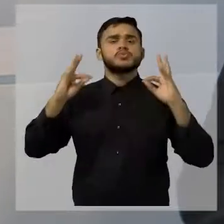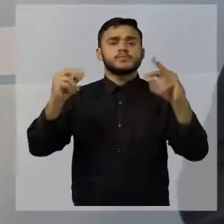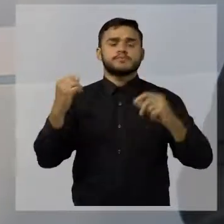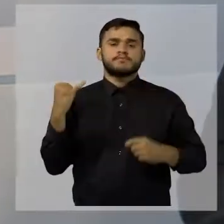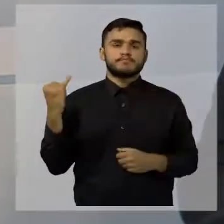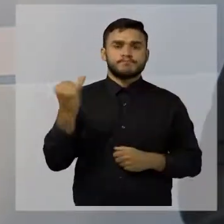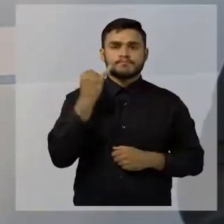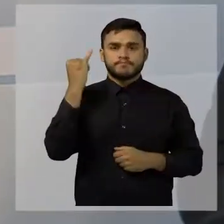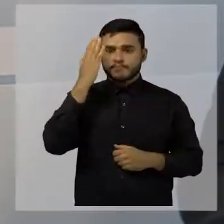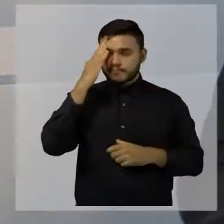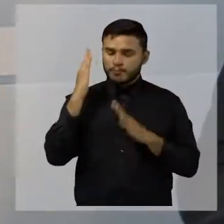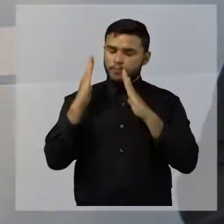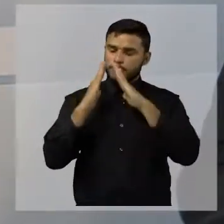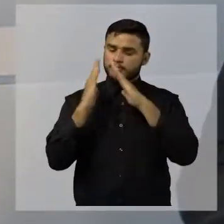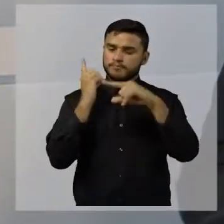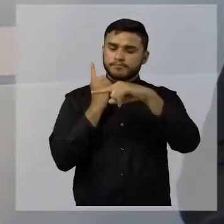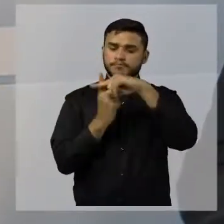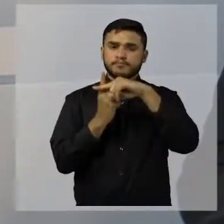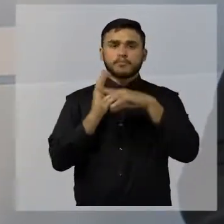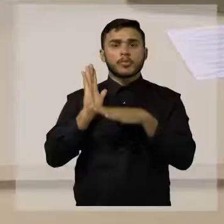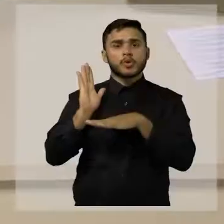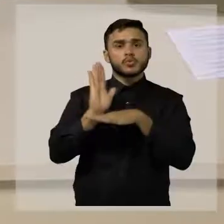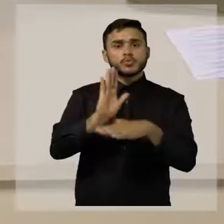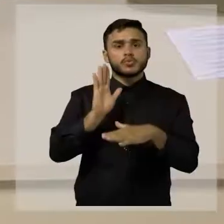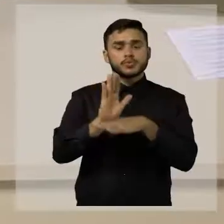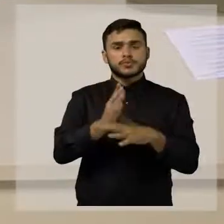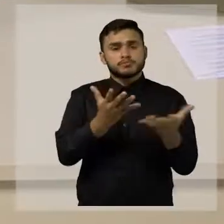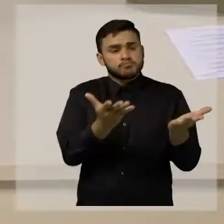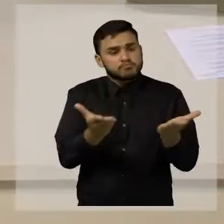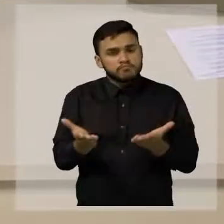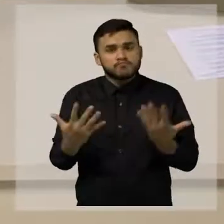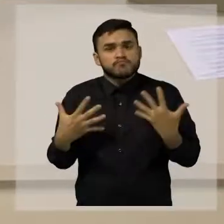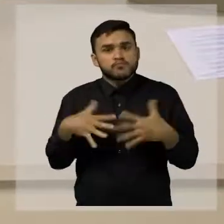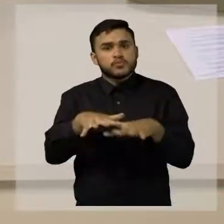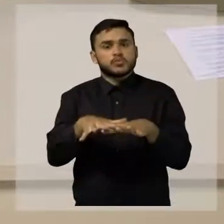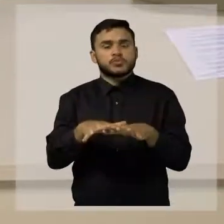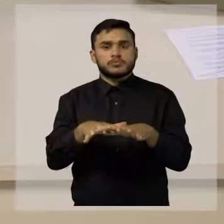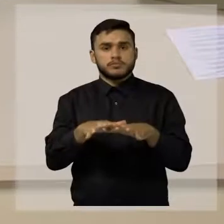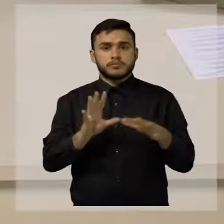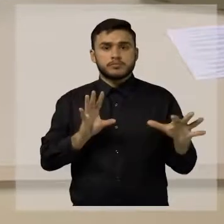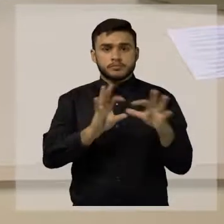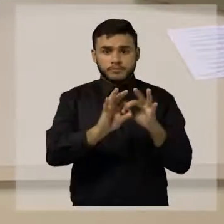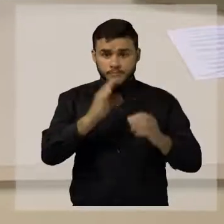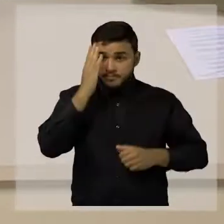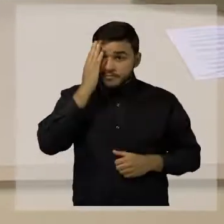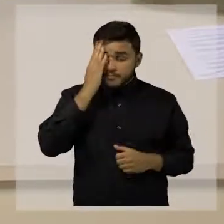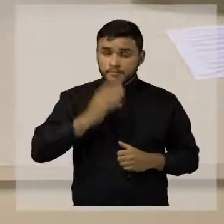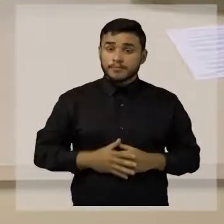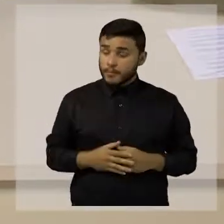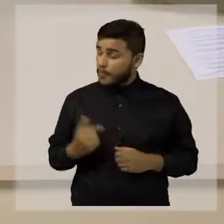importância da igreja nesse contexto de acolhimento social. Meu querido Paulo, olha, nas